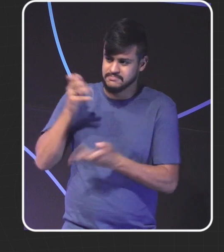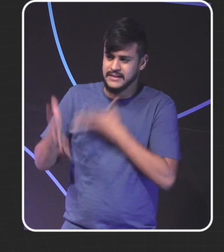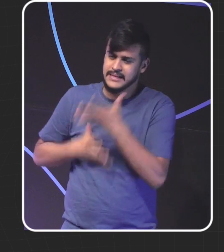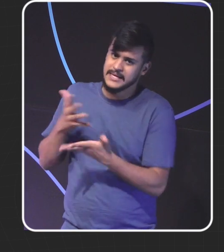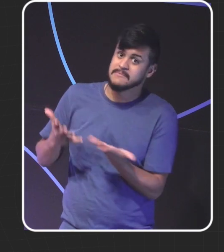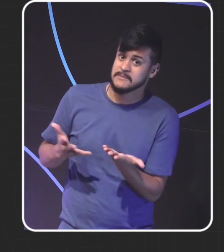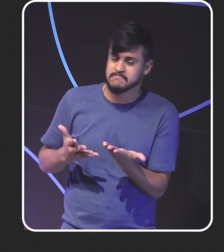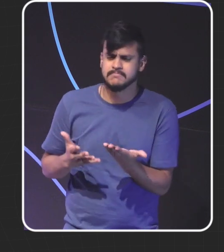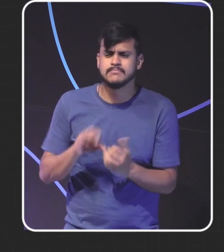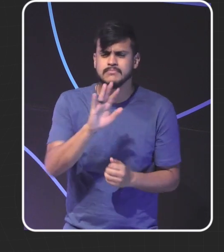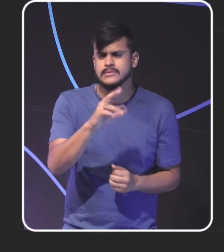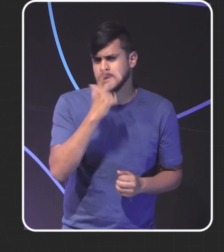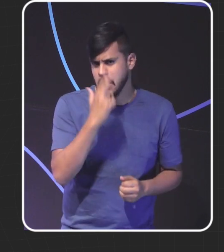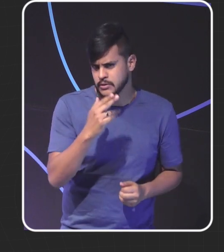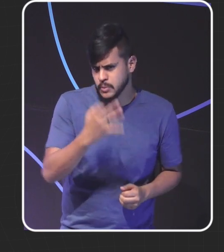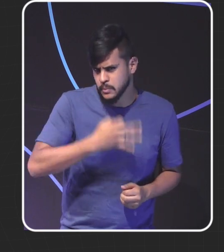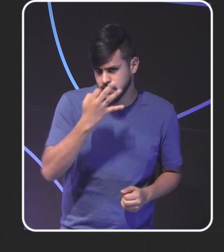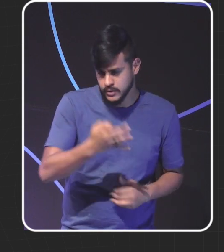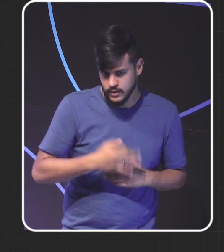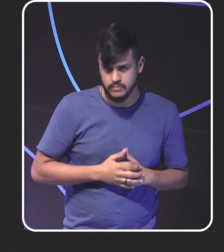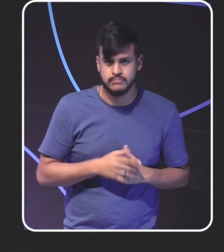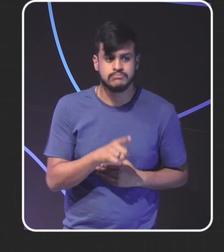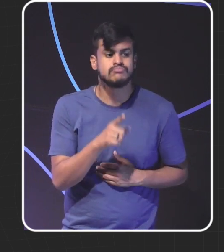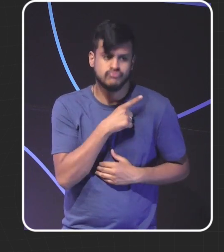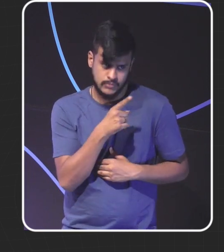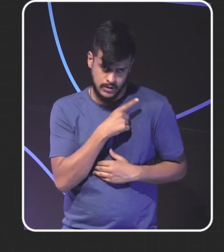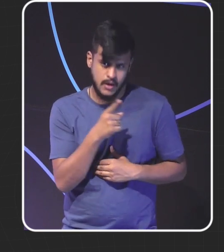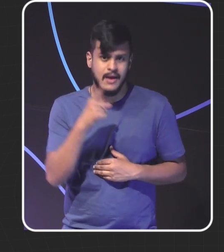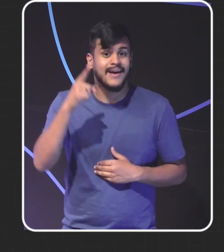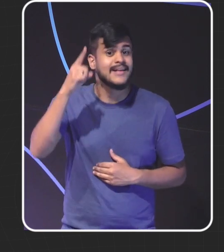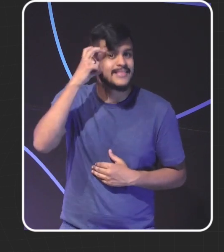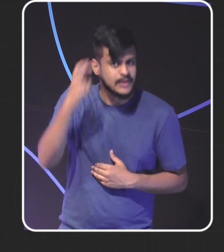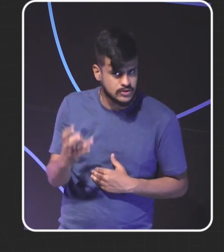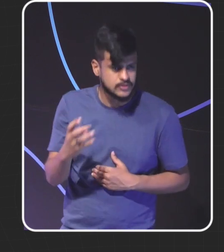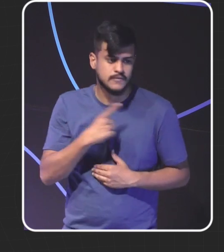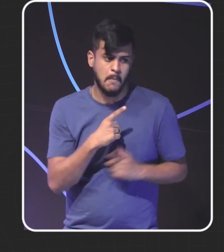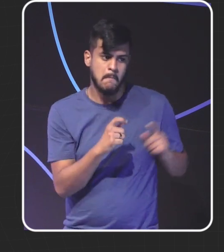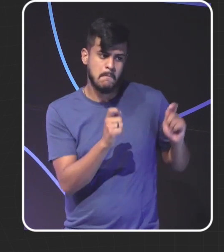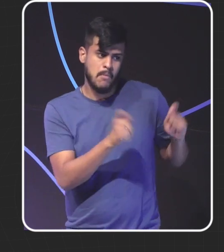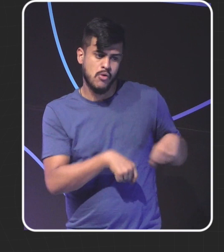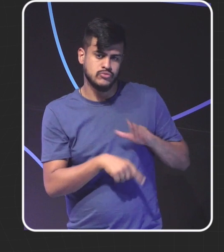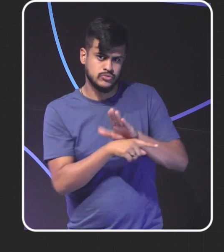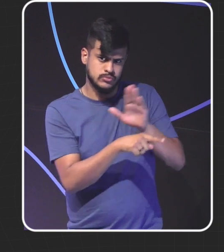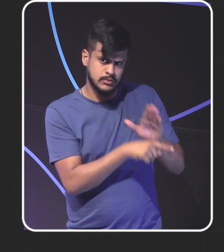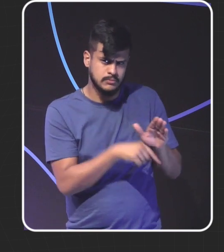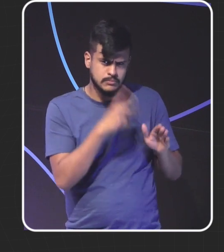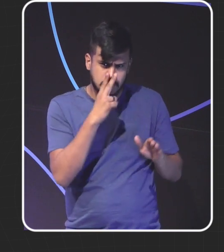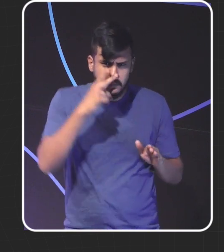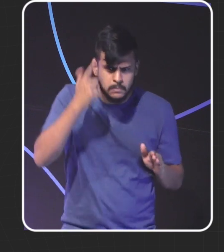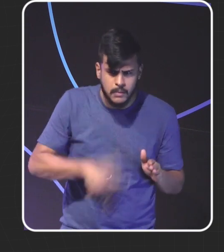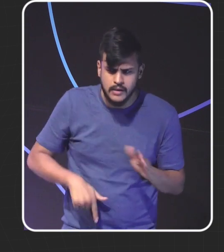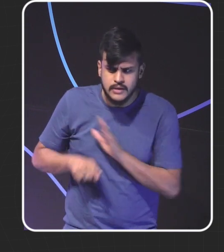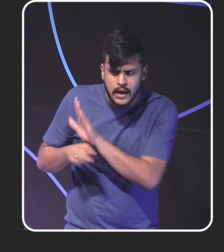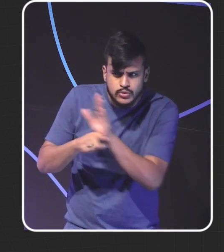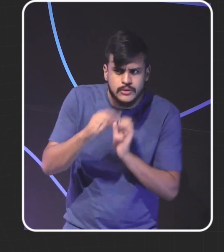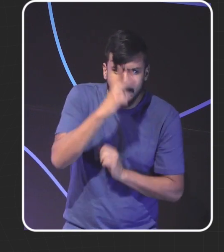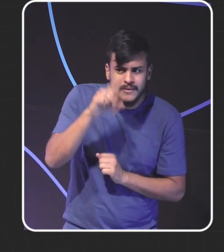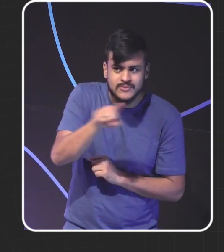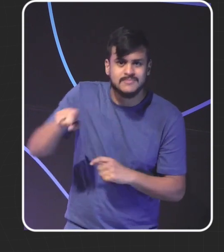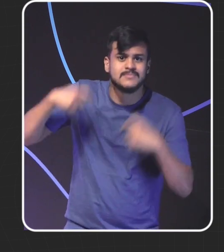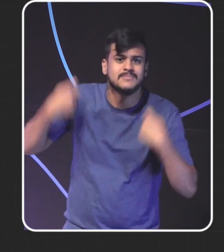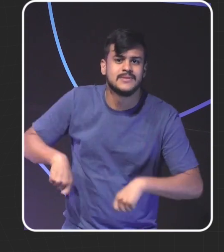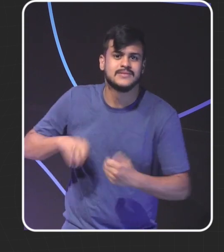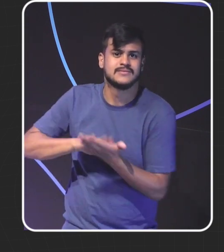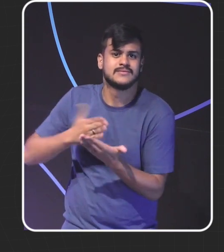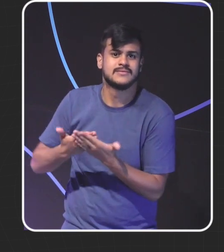que a inteligência artificial ela tem como beneficiar essa população que, por exemplo, necessita de um intérprete de